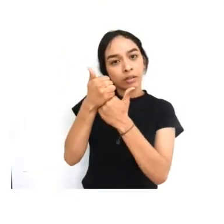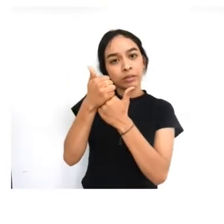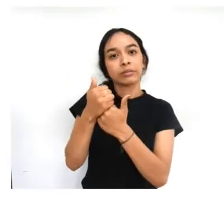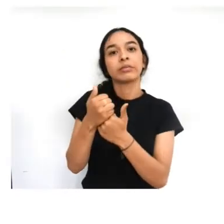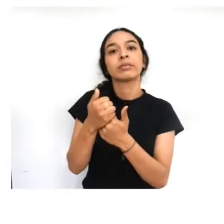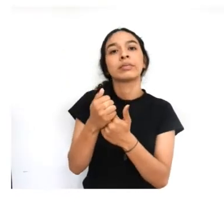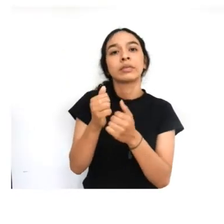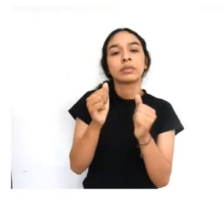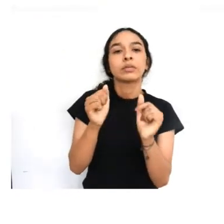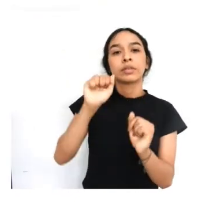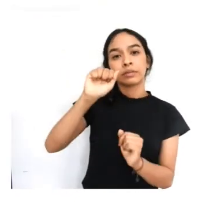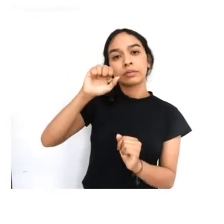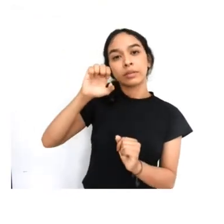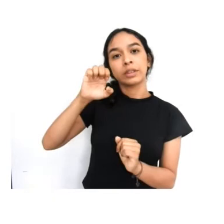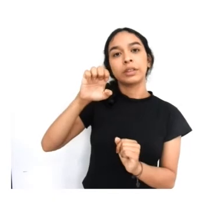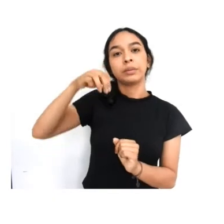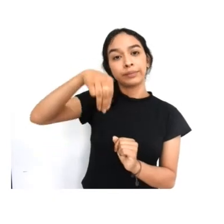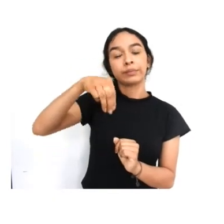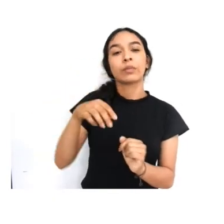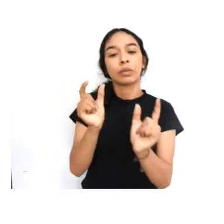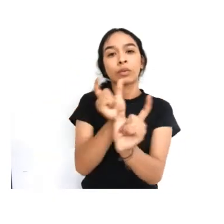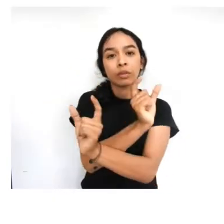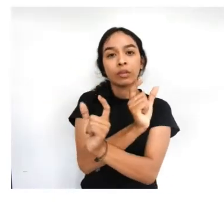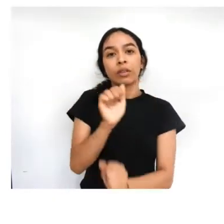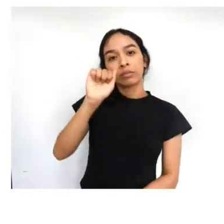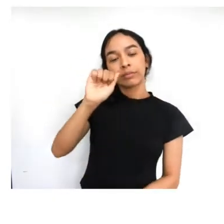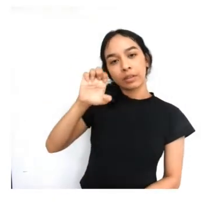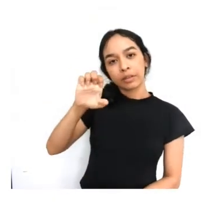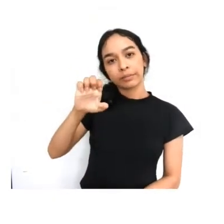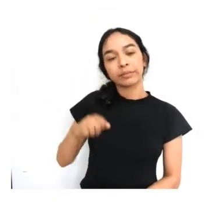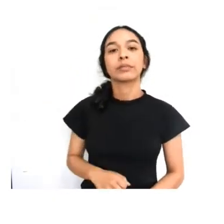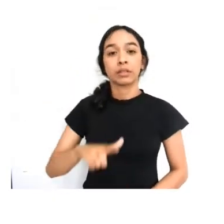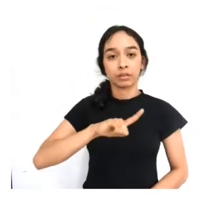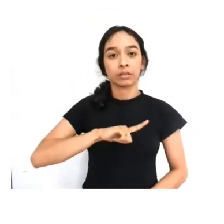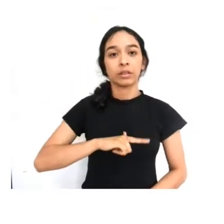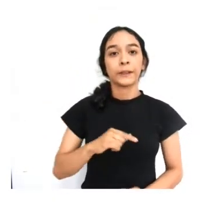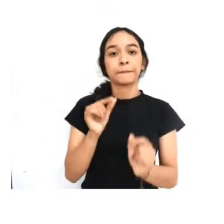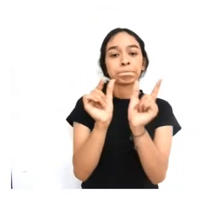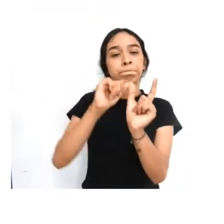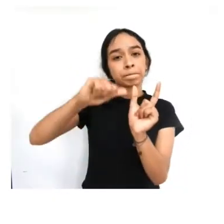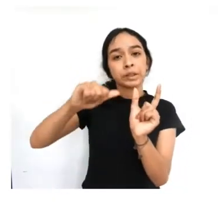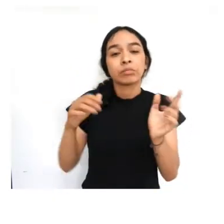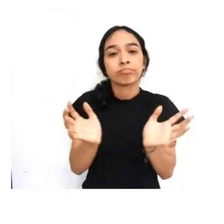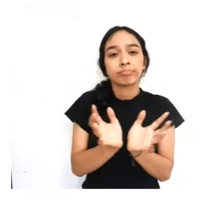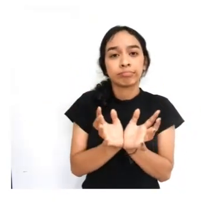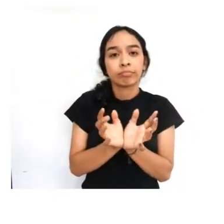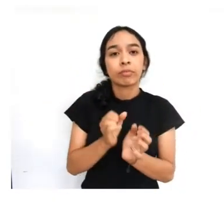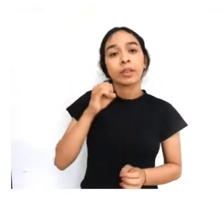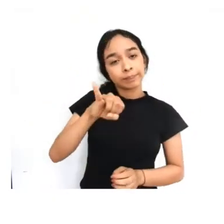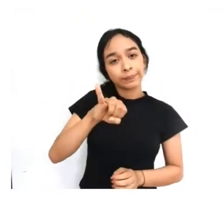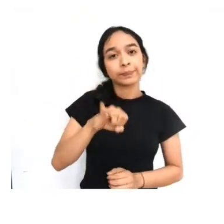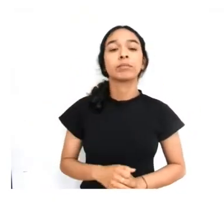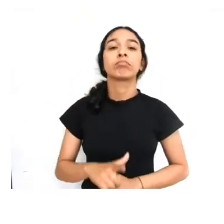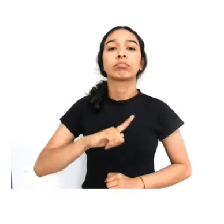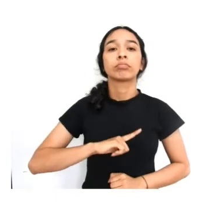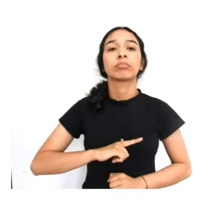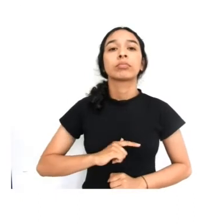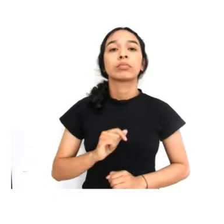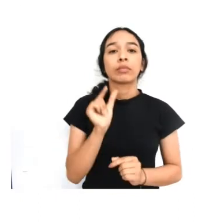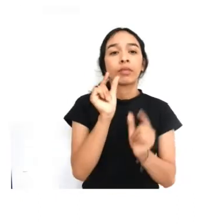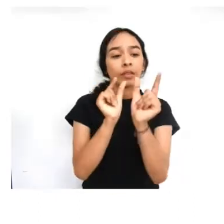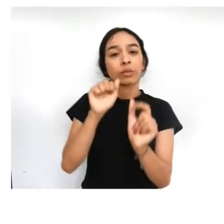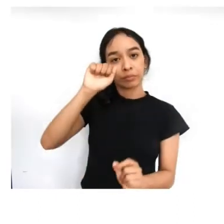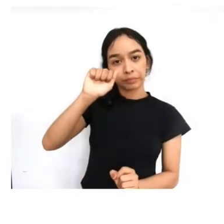elas, posso colocar o am aqui no lugar de ai e terei uma desinência de caso. Se eu tivesse apenas um